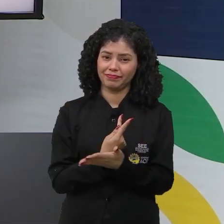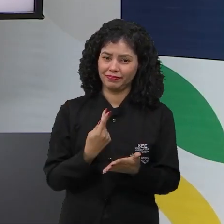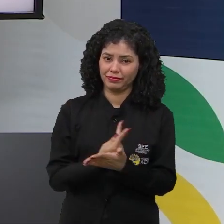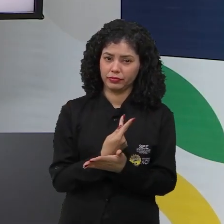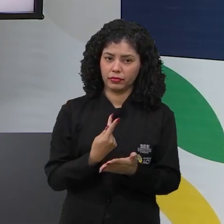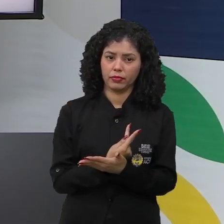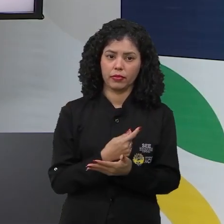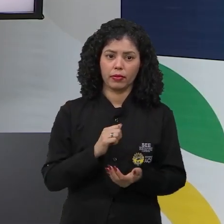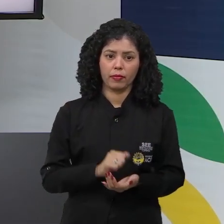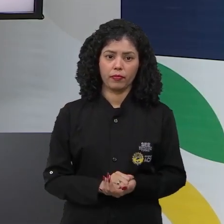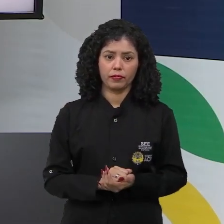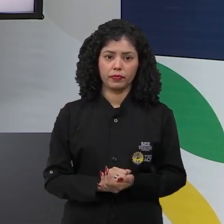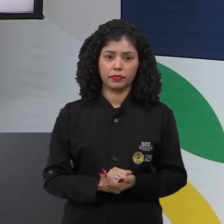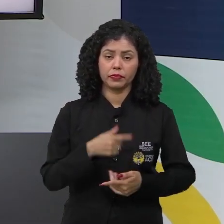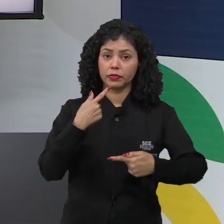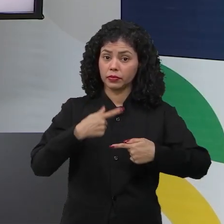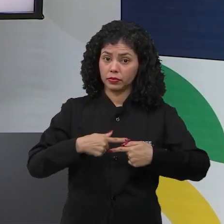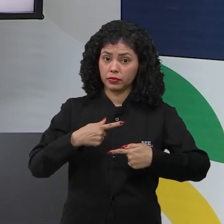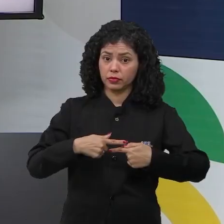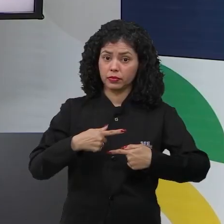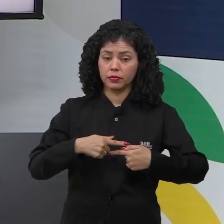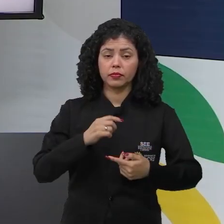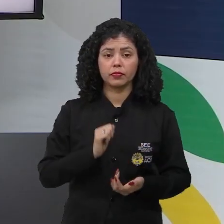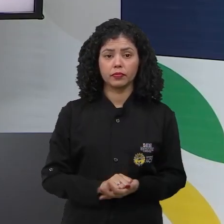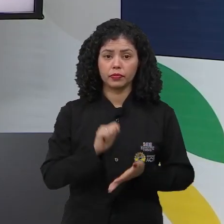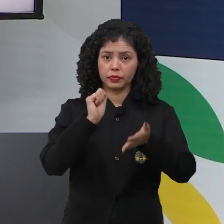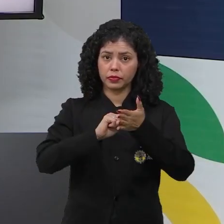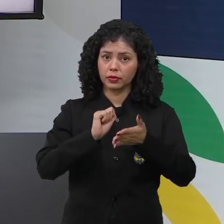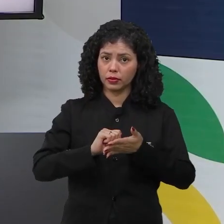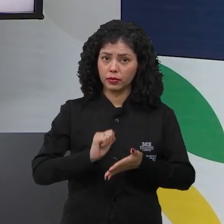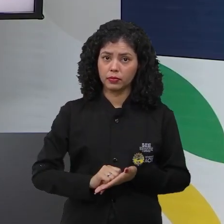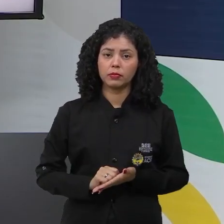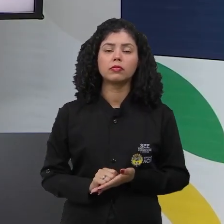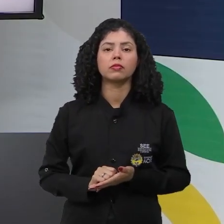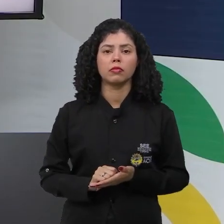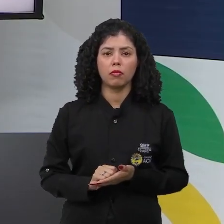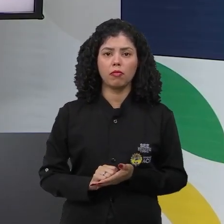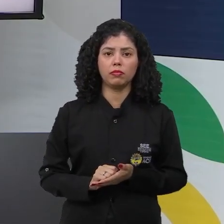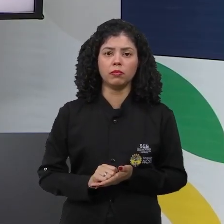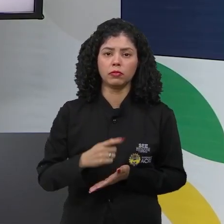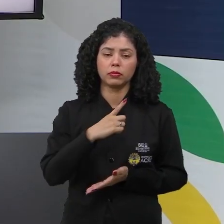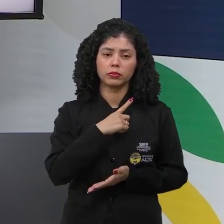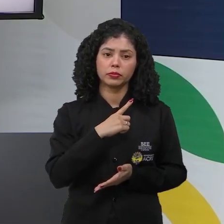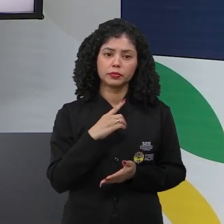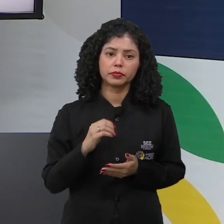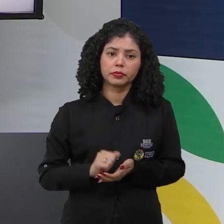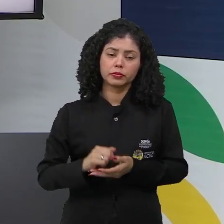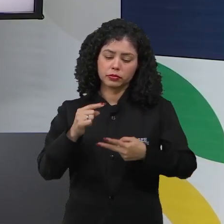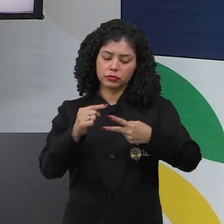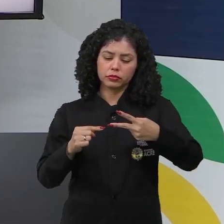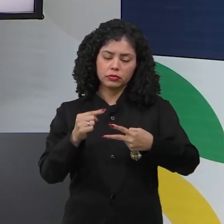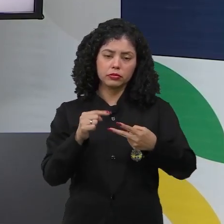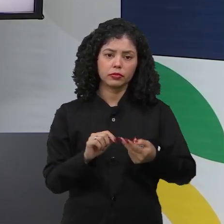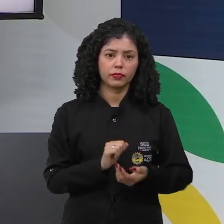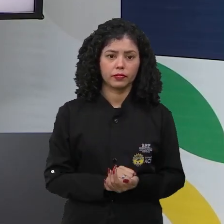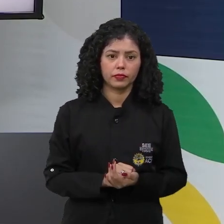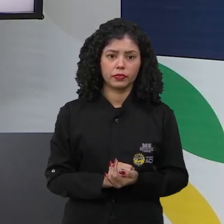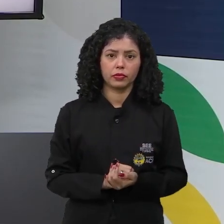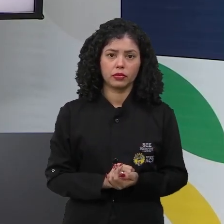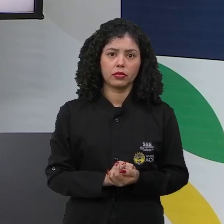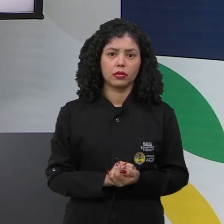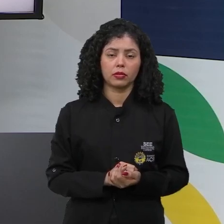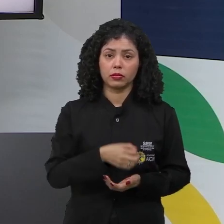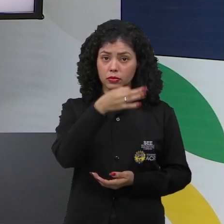errada. Então, a gramática prescritiva, ela estabelece esses dois moldes, ou